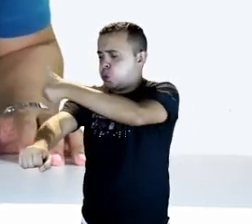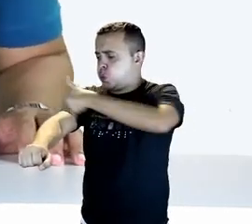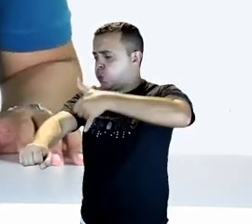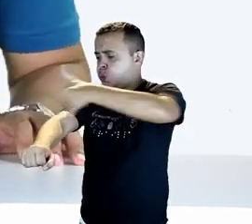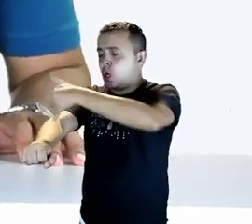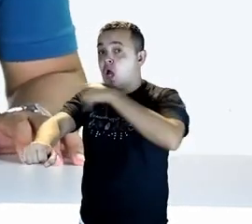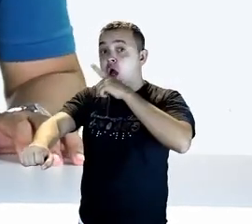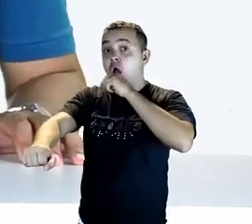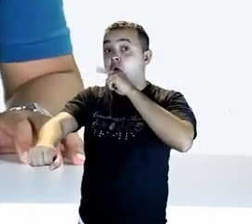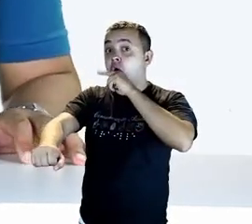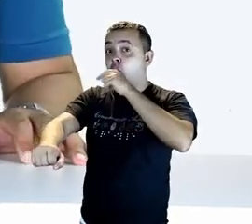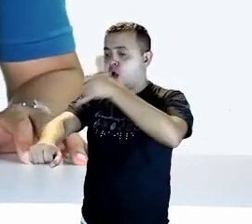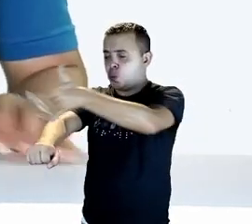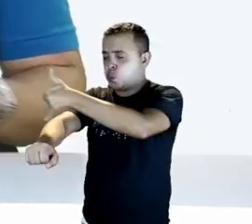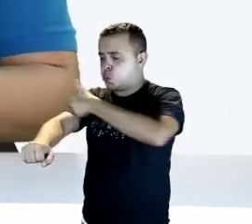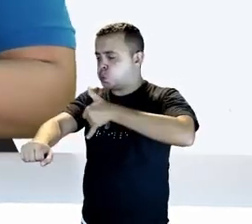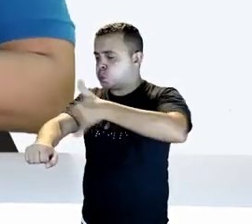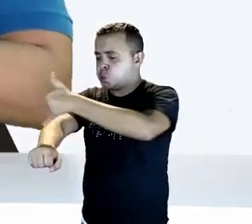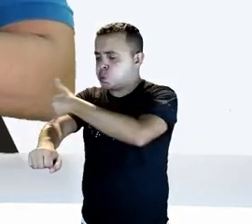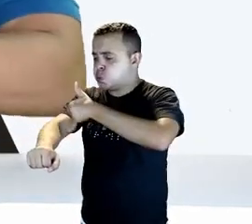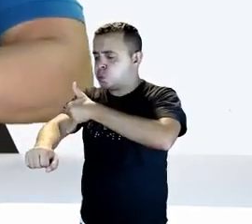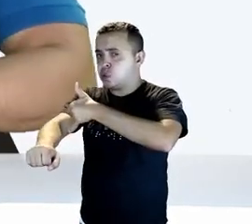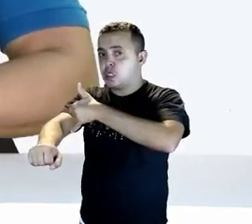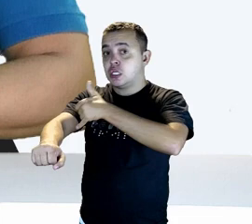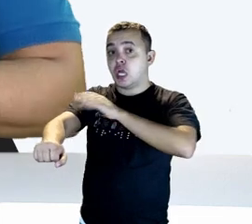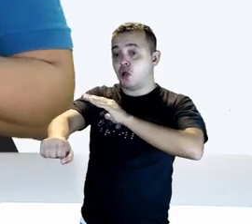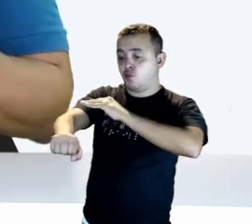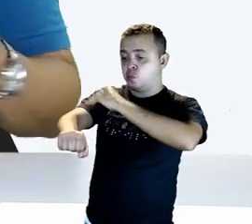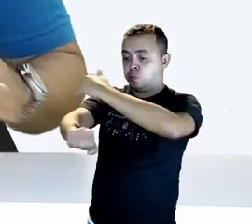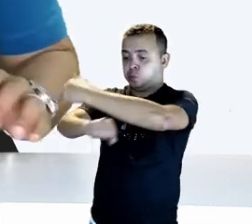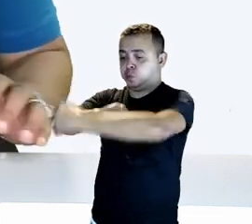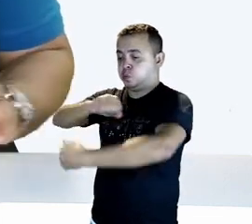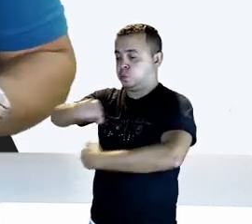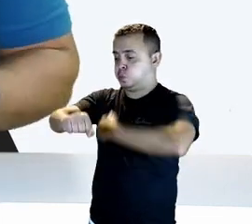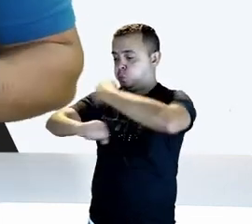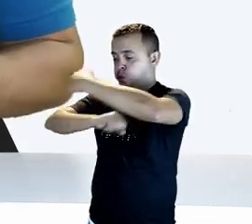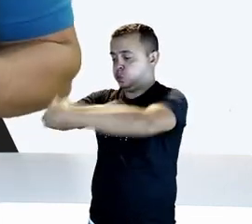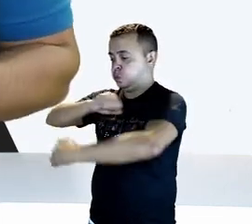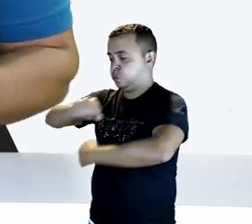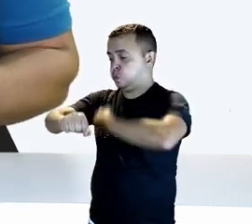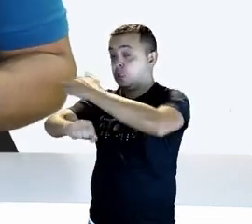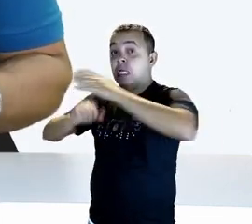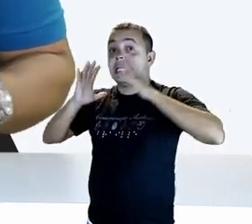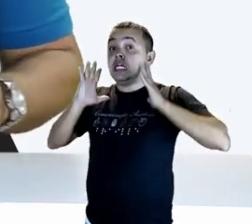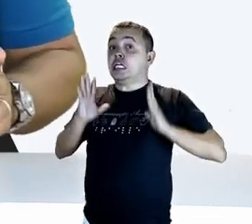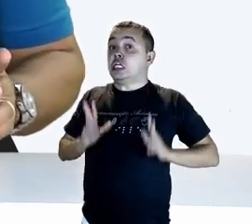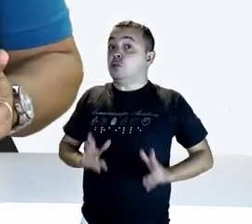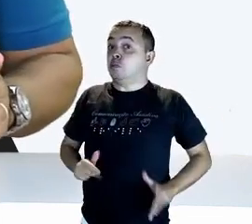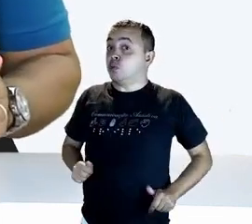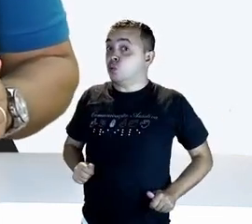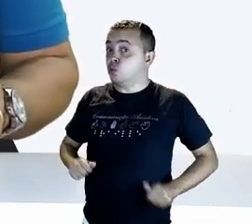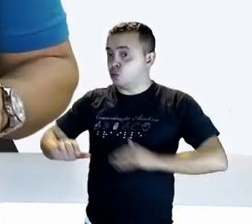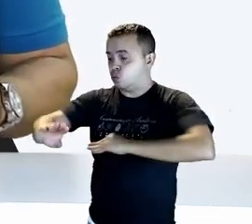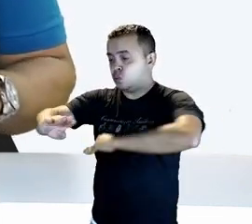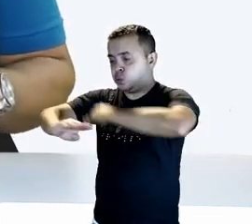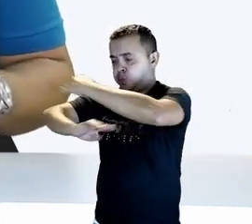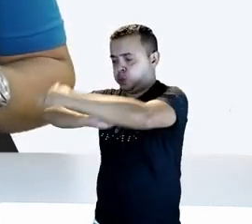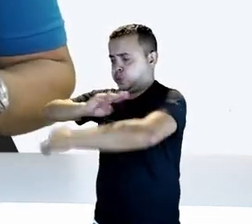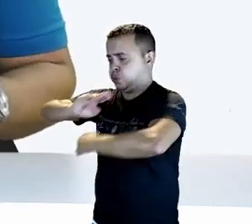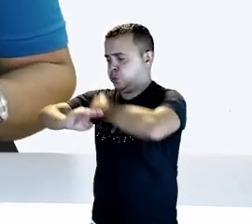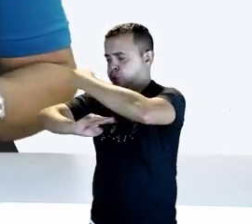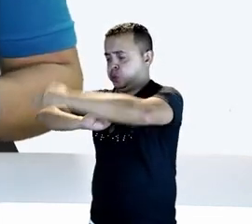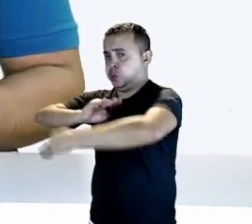ferimento, tá? E fazer o devido cobrimento com material limpo, para que